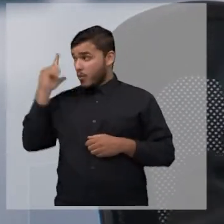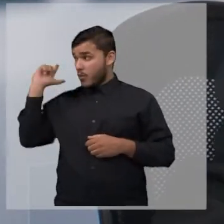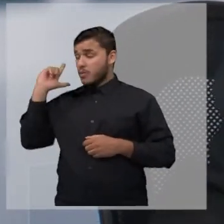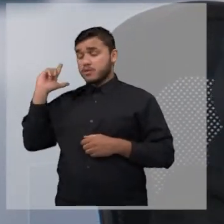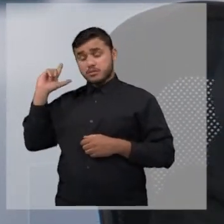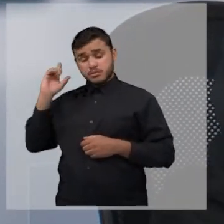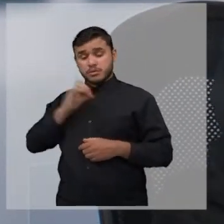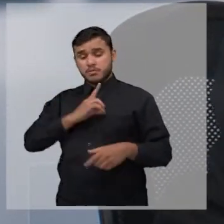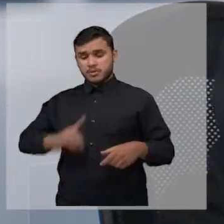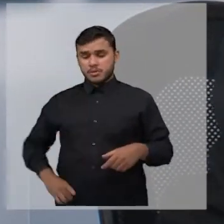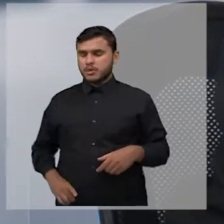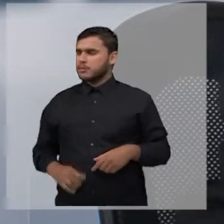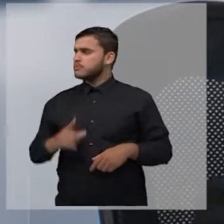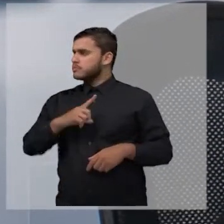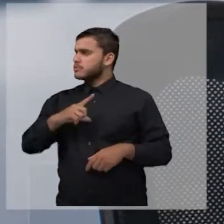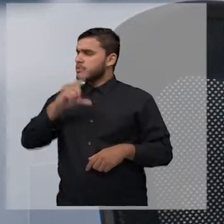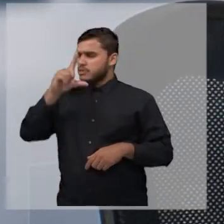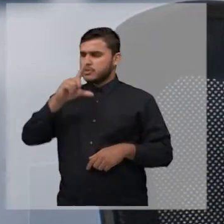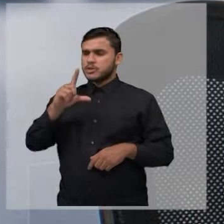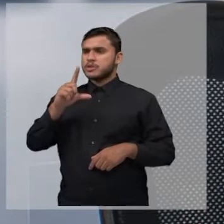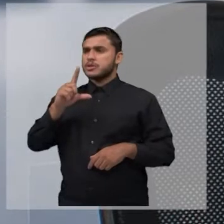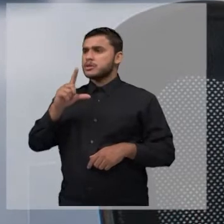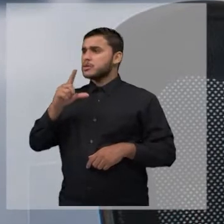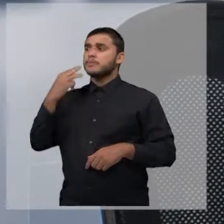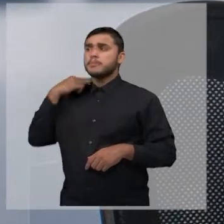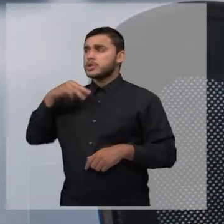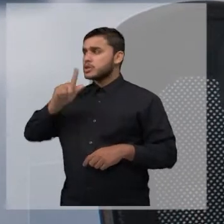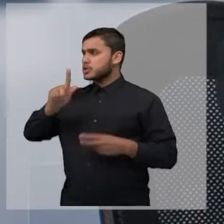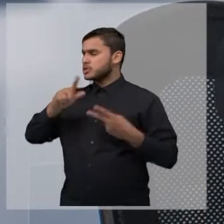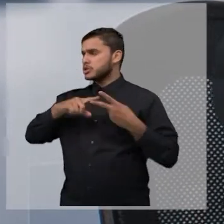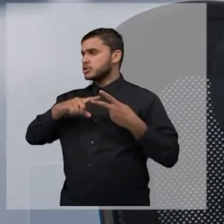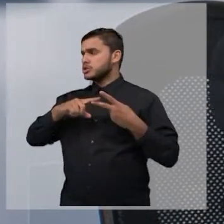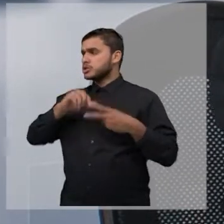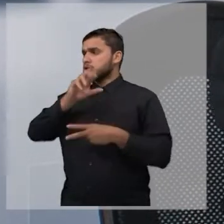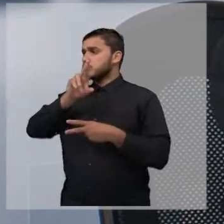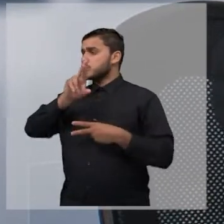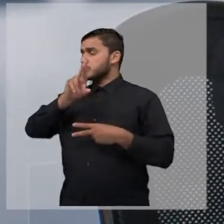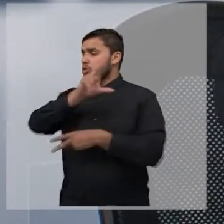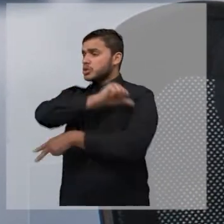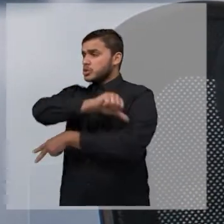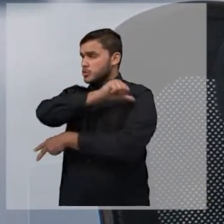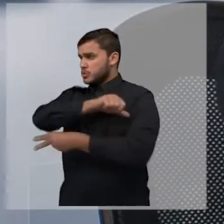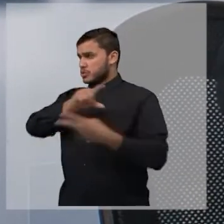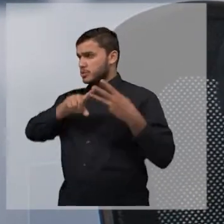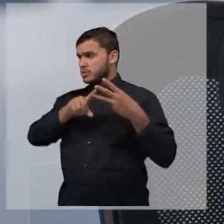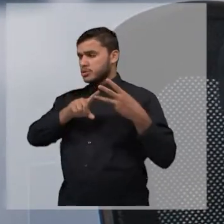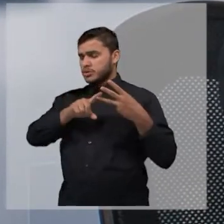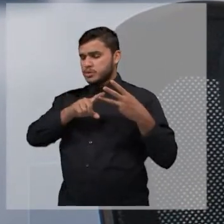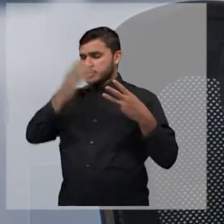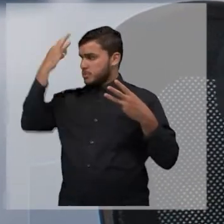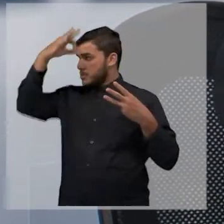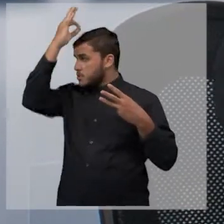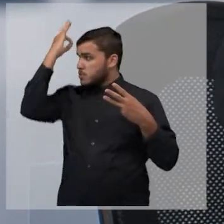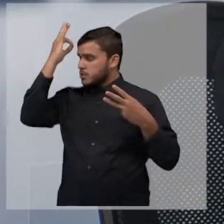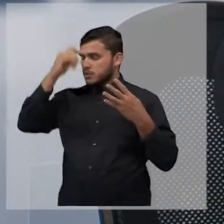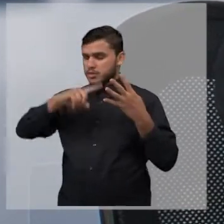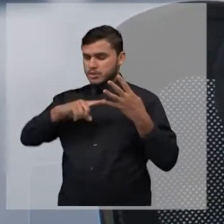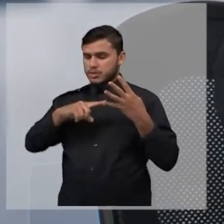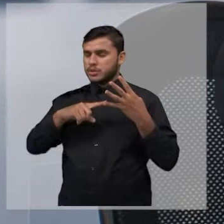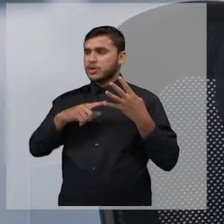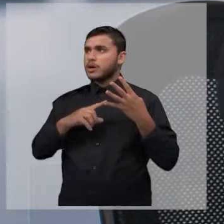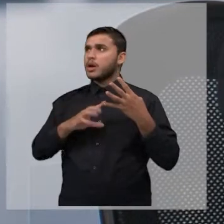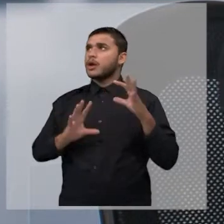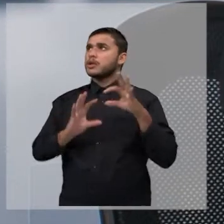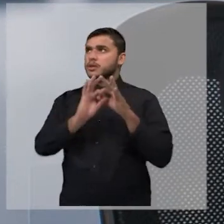Gerais, Rio de Janeiro e Espírito Santo, atraindo os 3 governadores do Sul, Rio Grande do Sul,